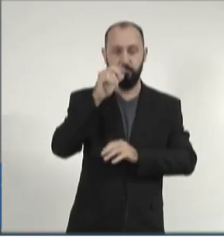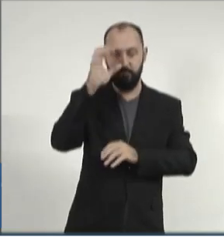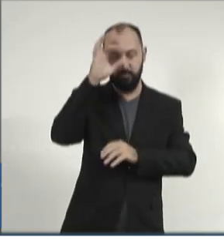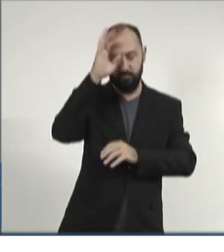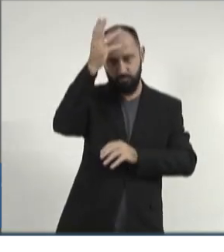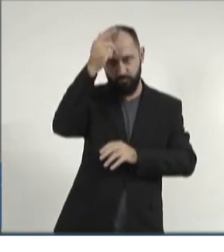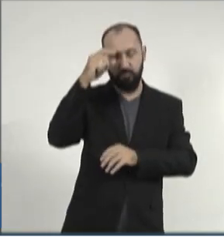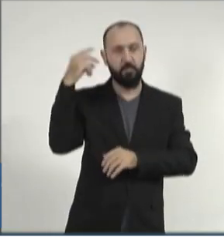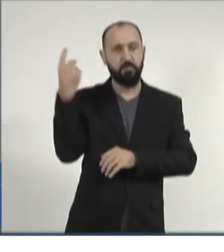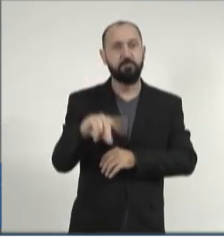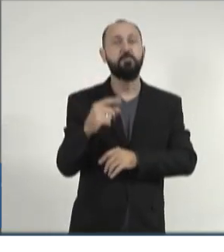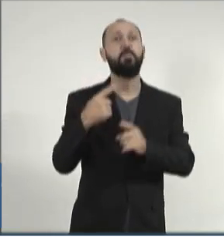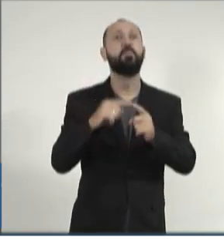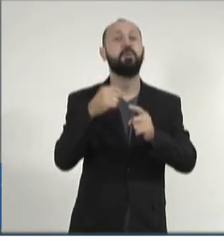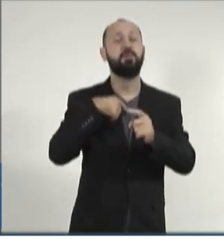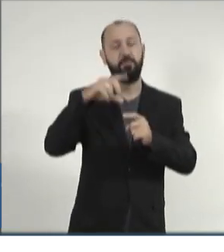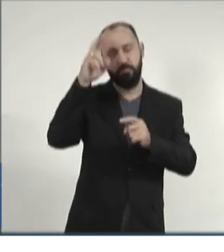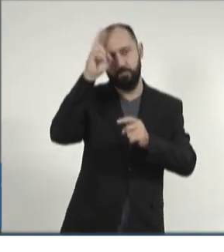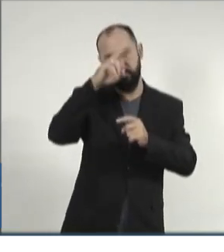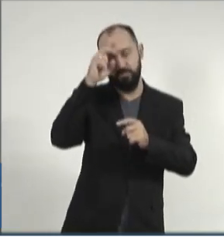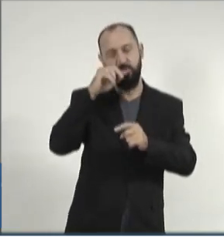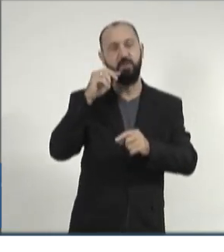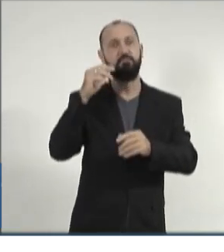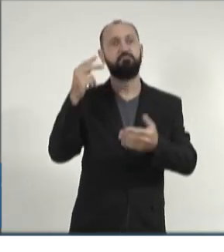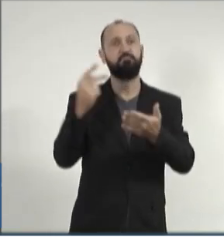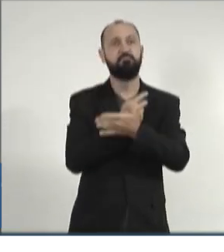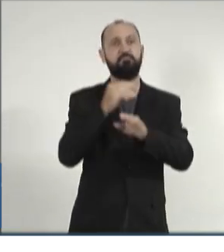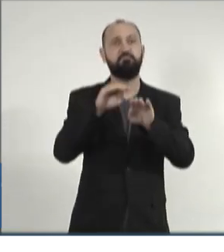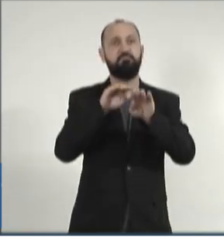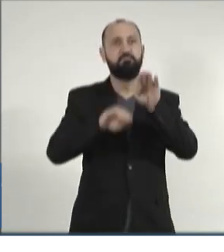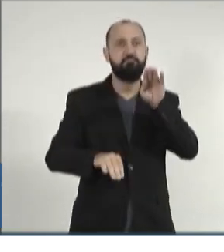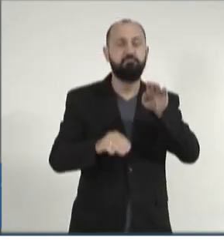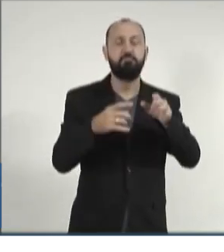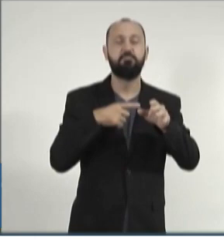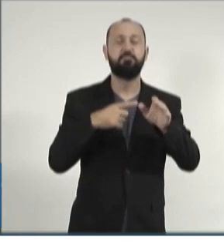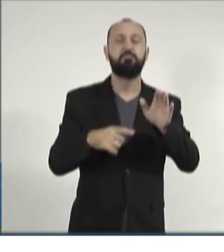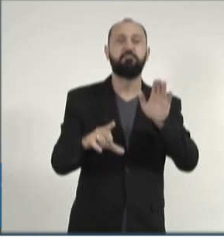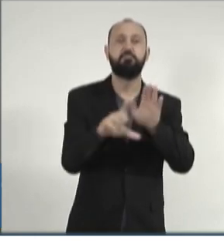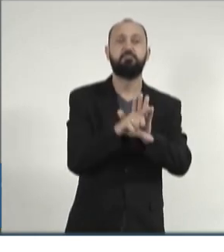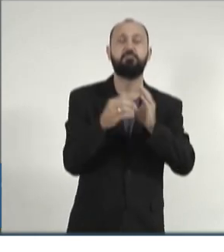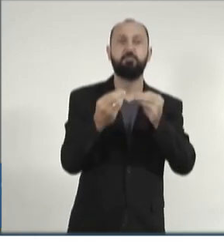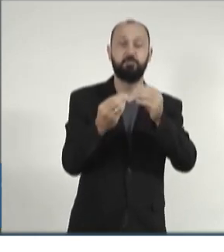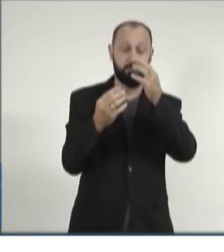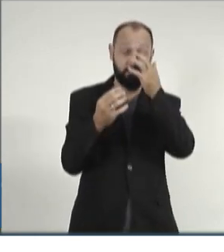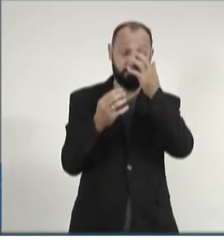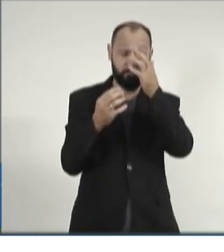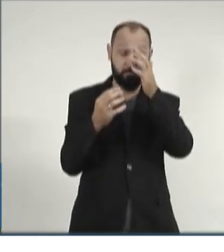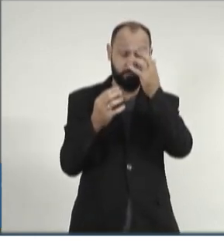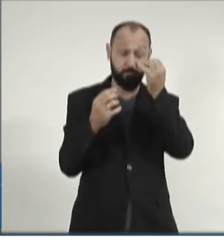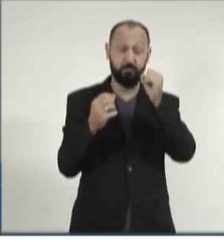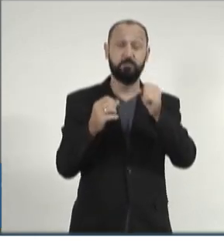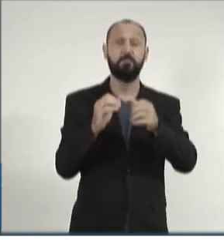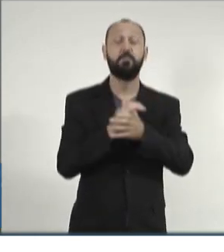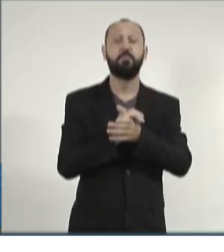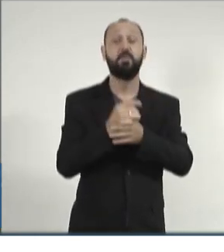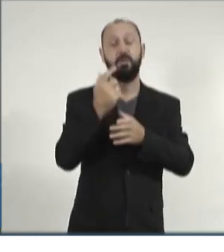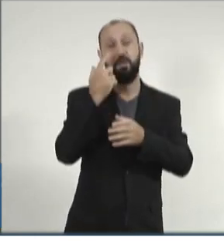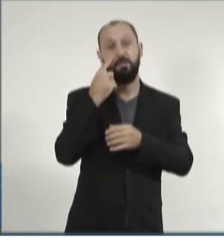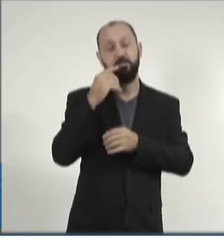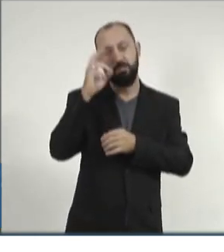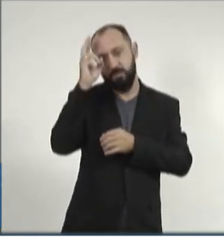quê? Para corrigir uma história de desigualdades. Então, a gente tem a Lei Maria da Penha como uma ação afirmativa para corrigir